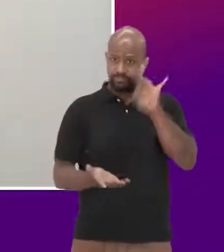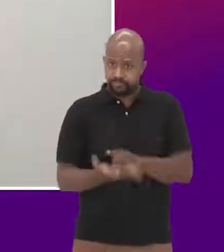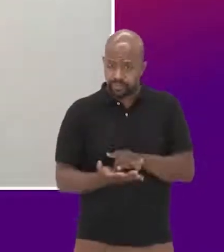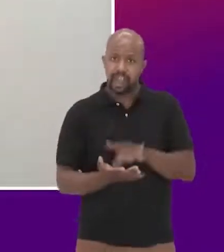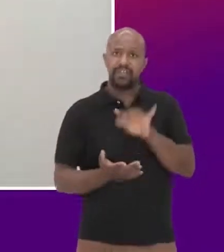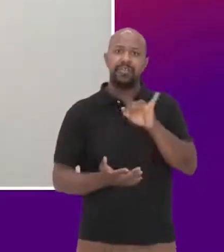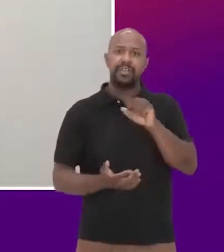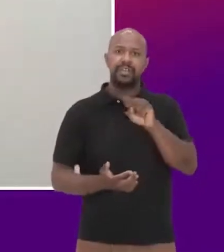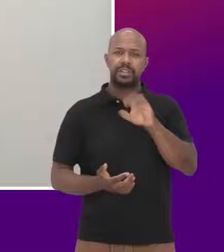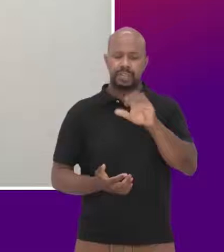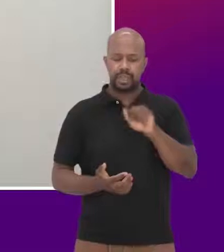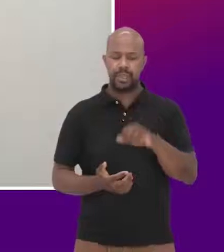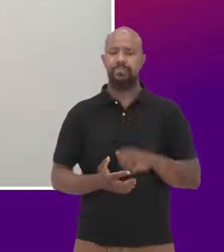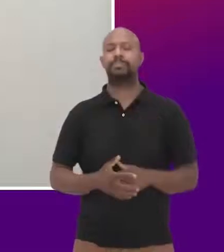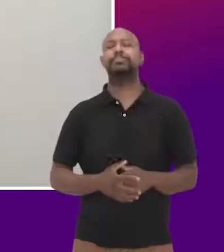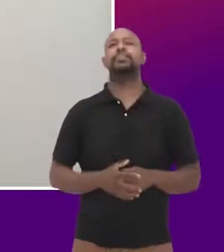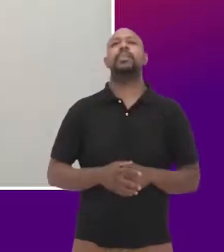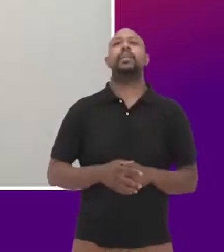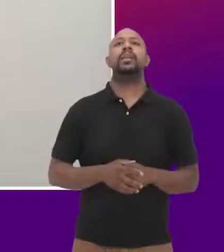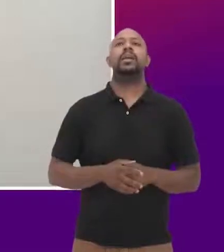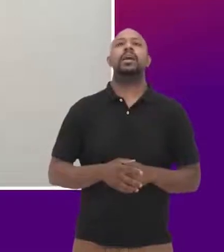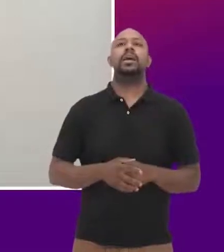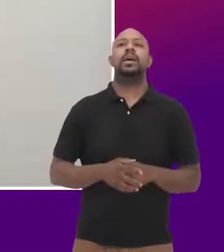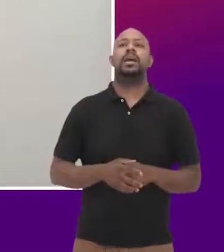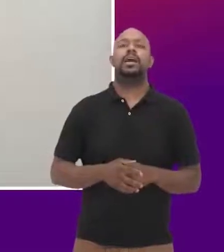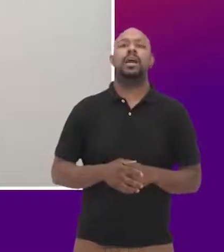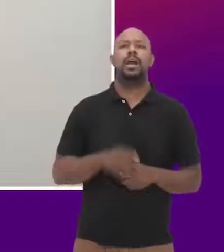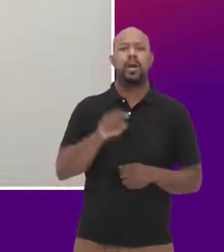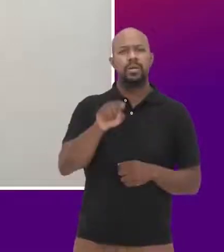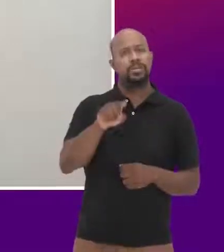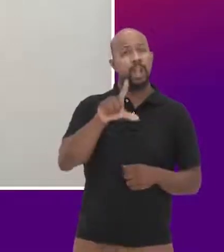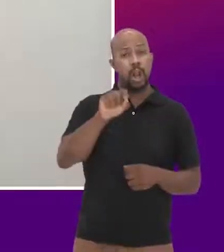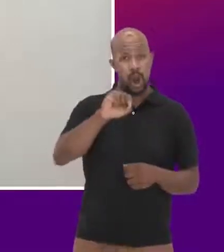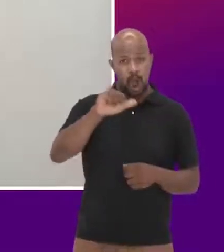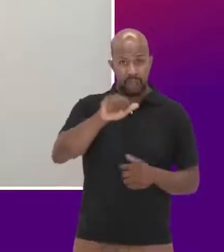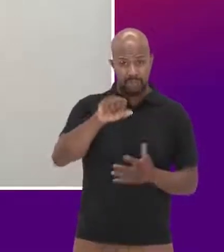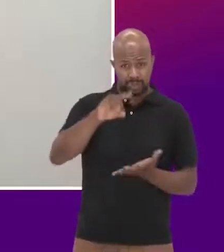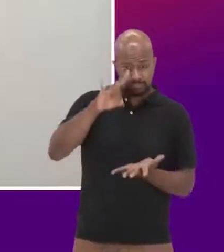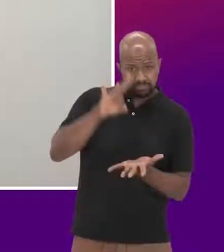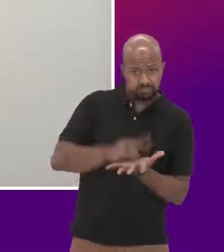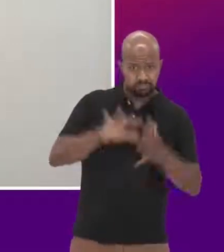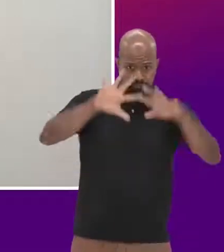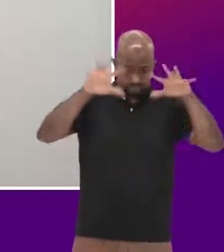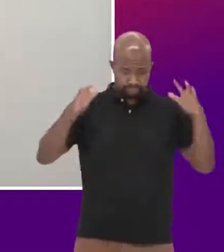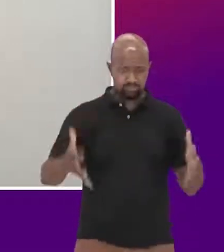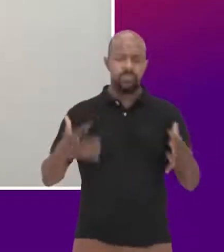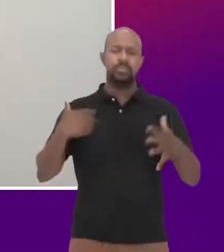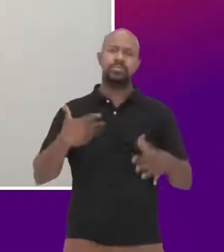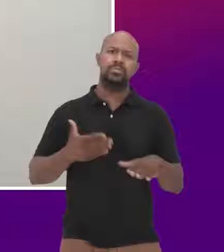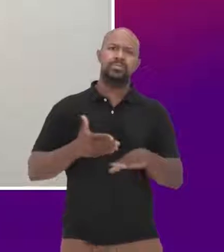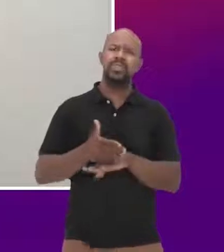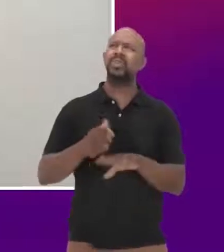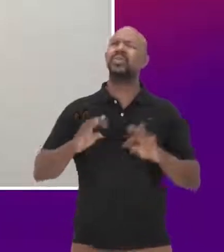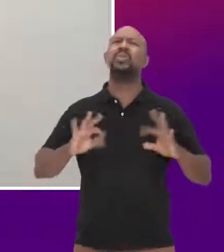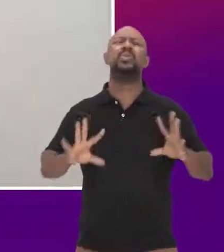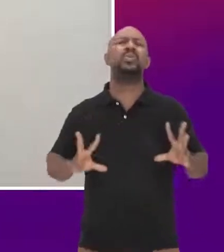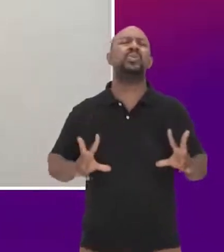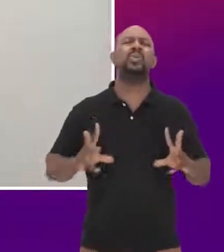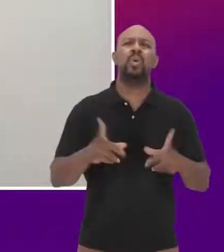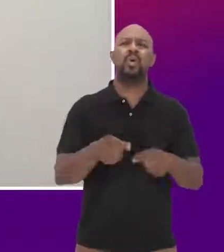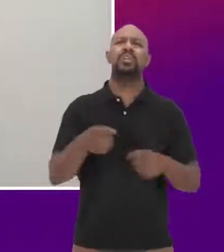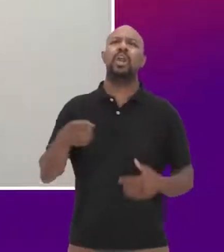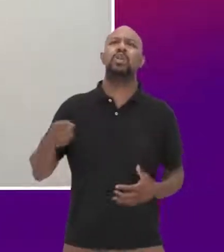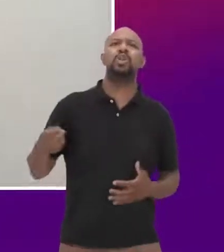chamada Mag Culture, onde na loja física existem todas as